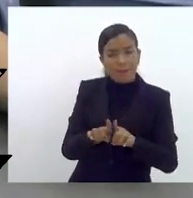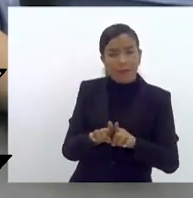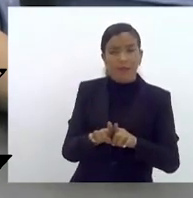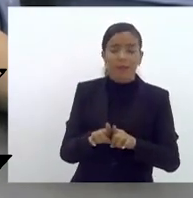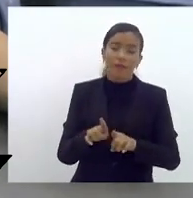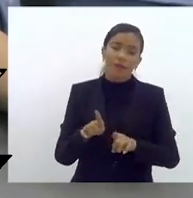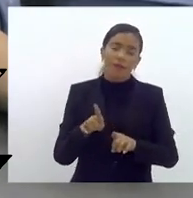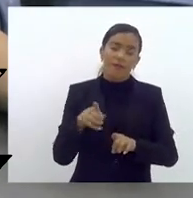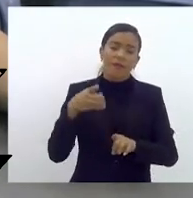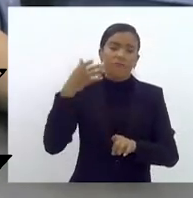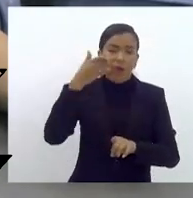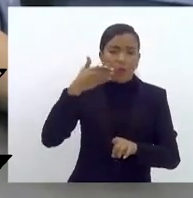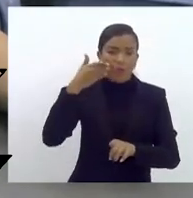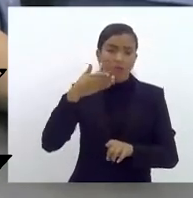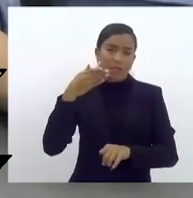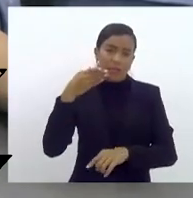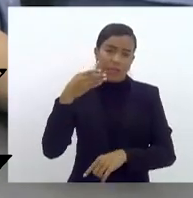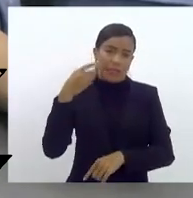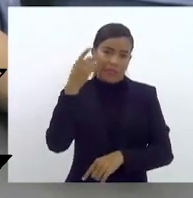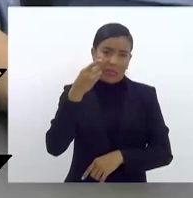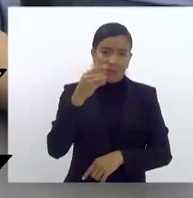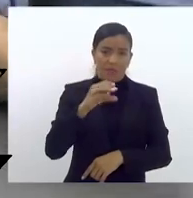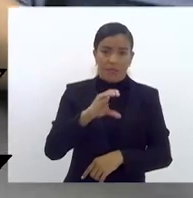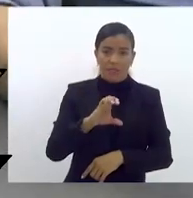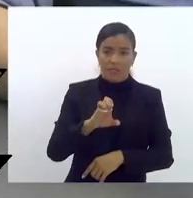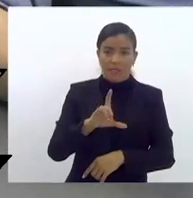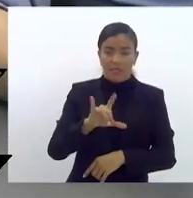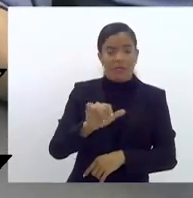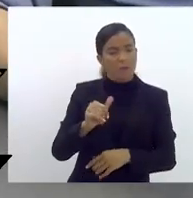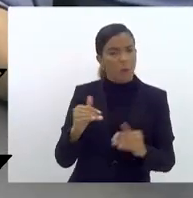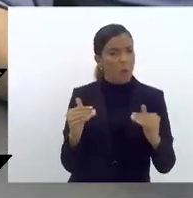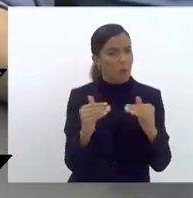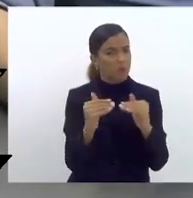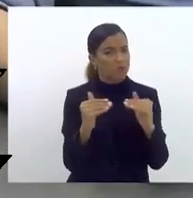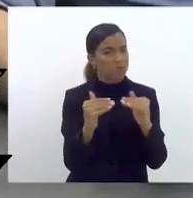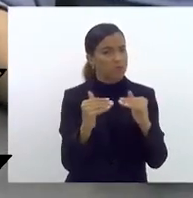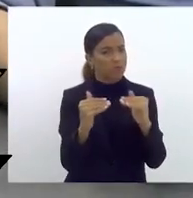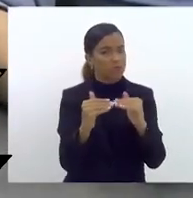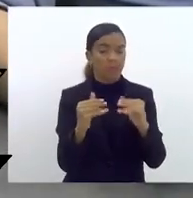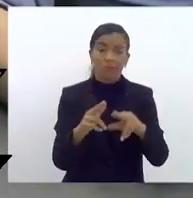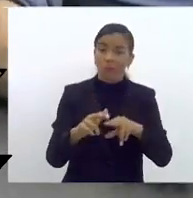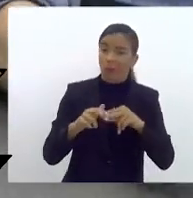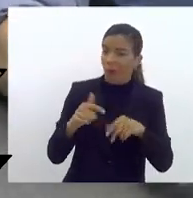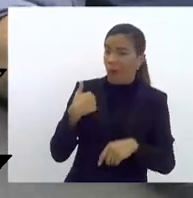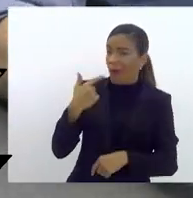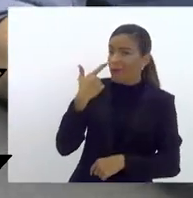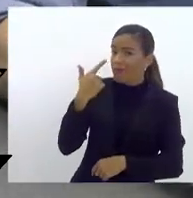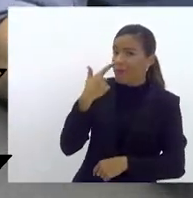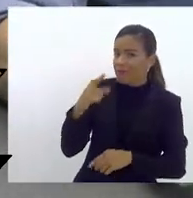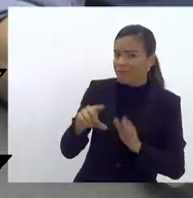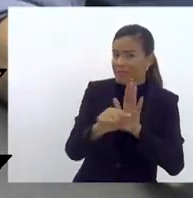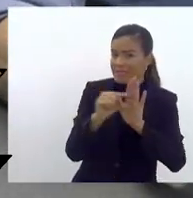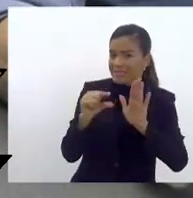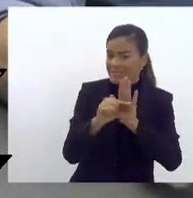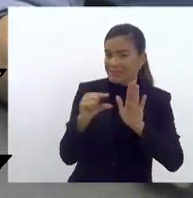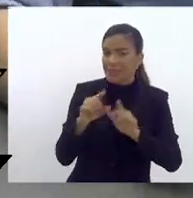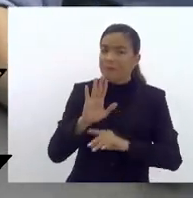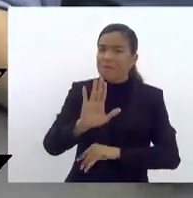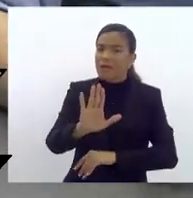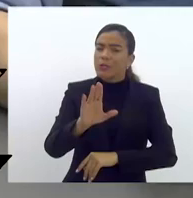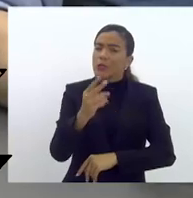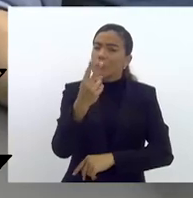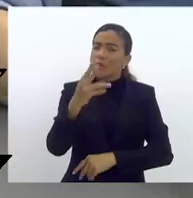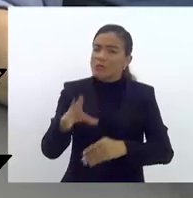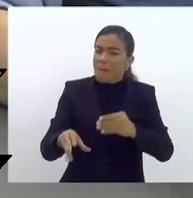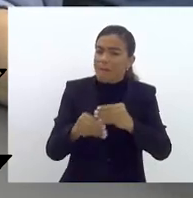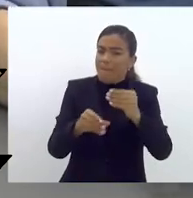deputada Célia eu eu concordo com essa ideia até porque eu quero ver as emendas mas eu queria fazer duas Breves